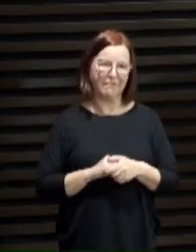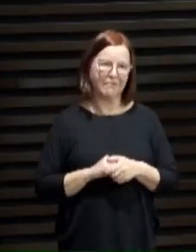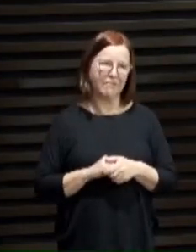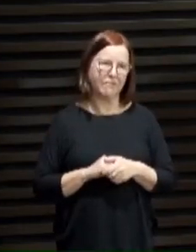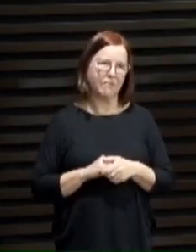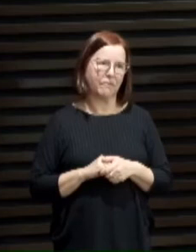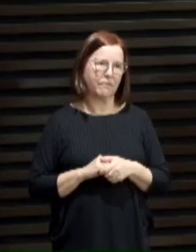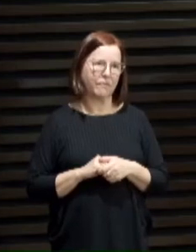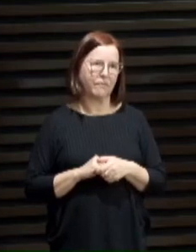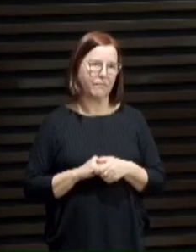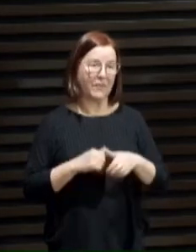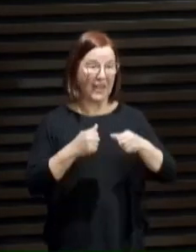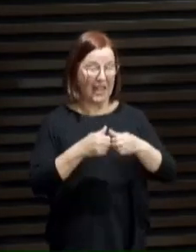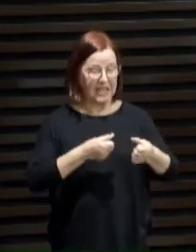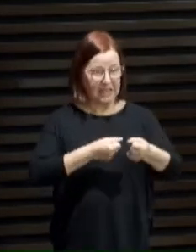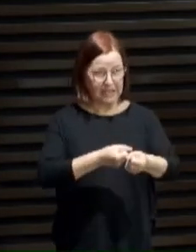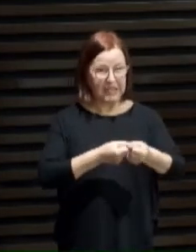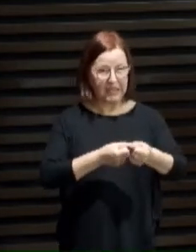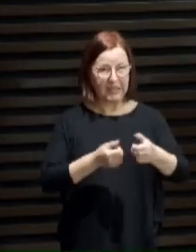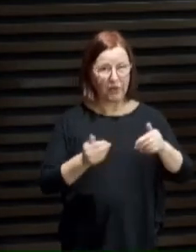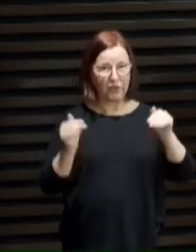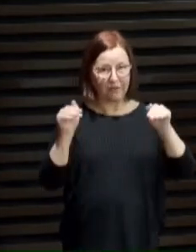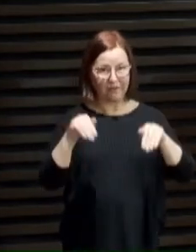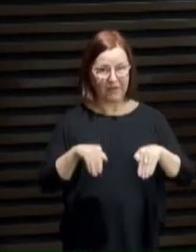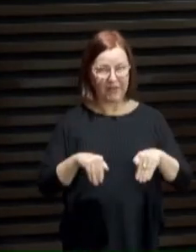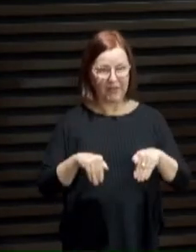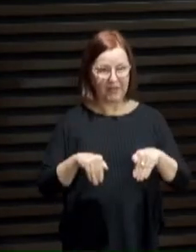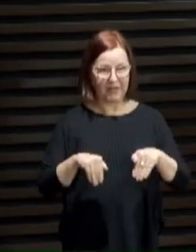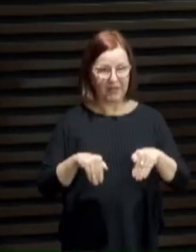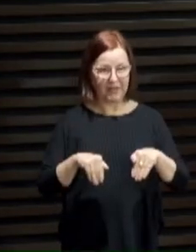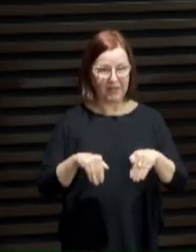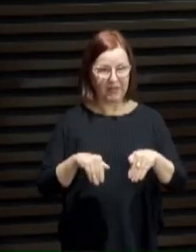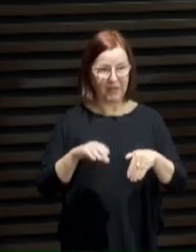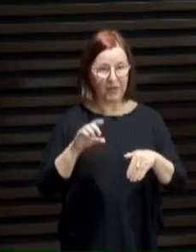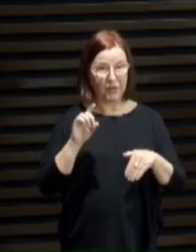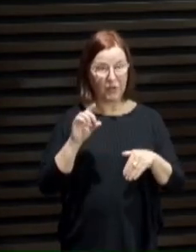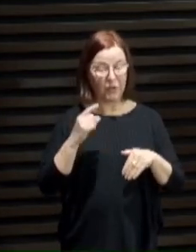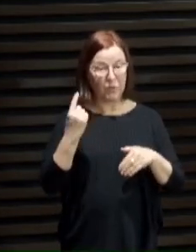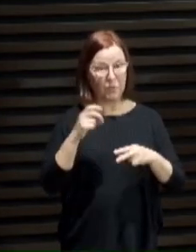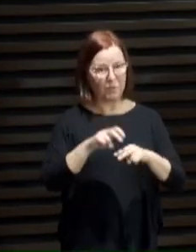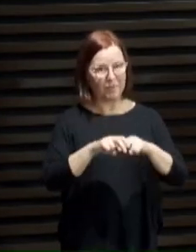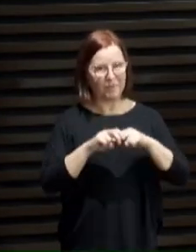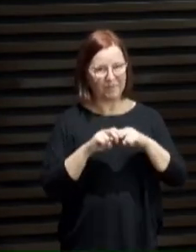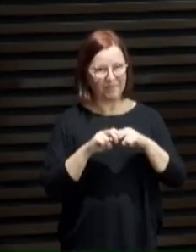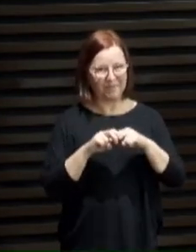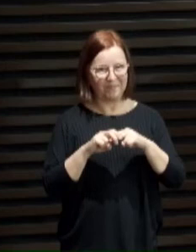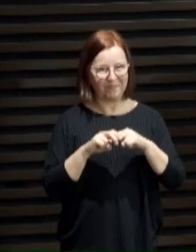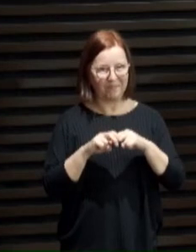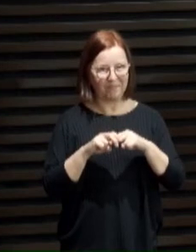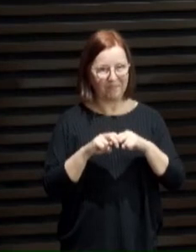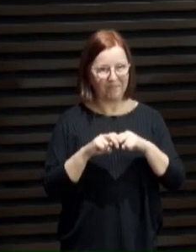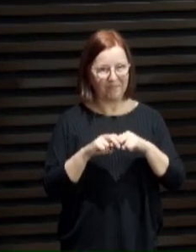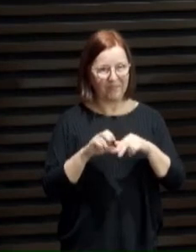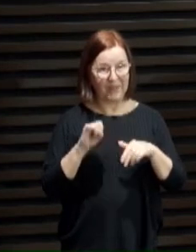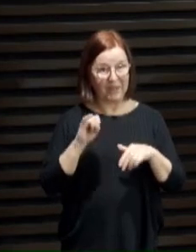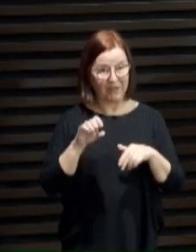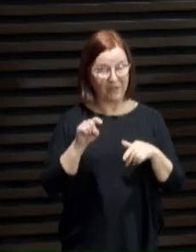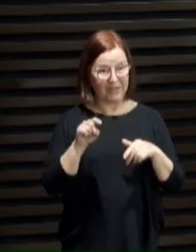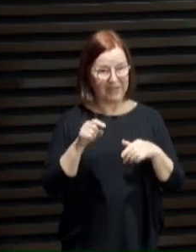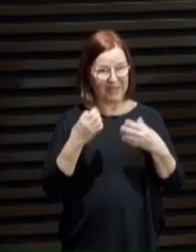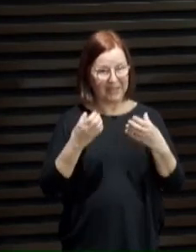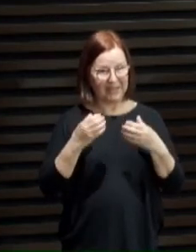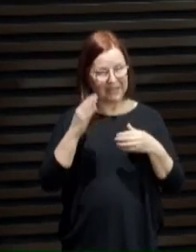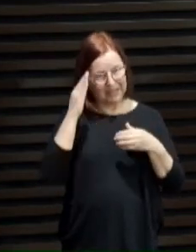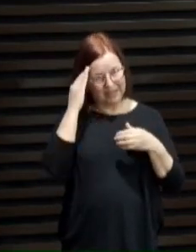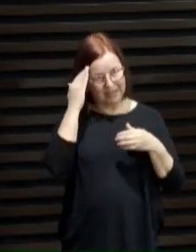E para essa tentação do fim, só existe um antídoto. Se você quer saber, venha